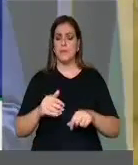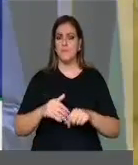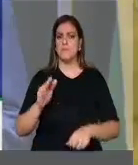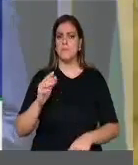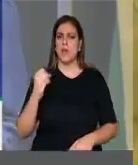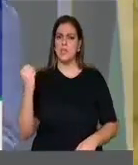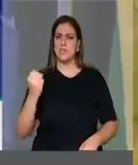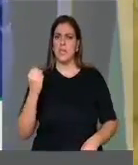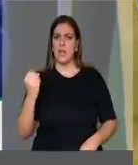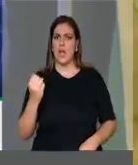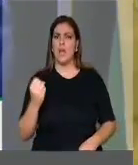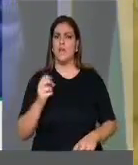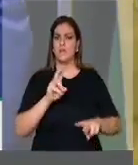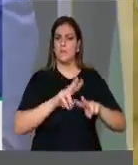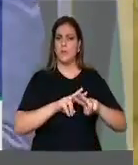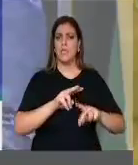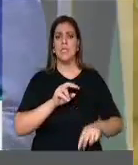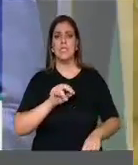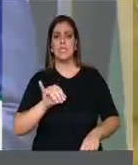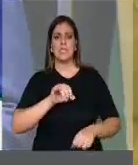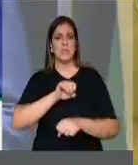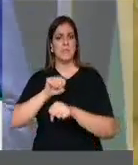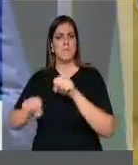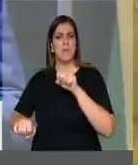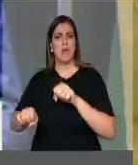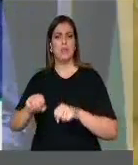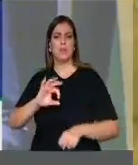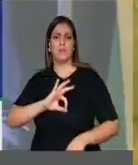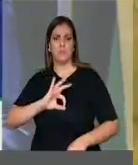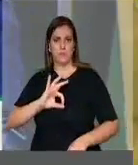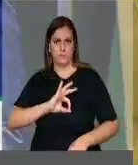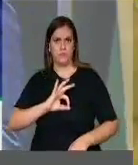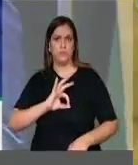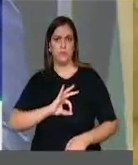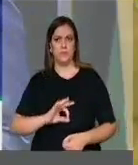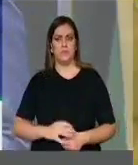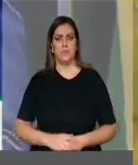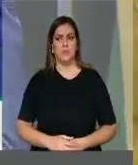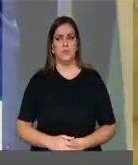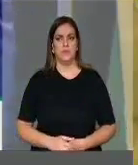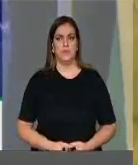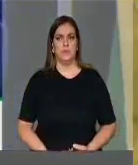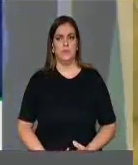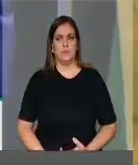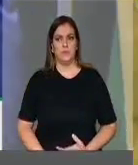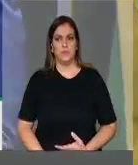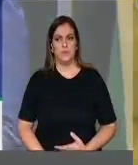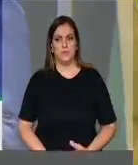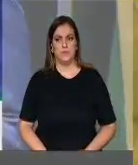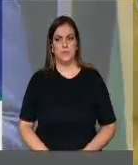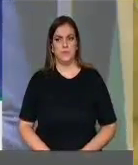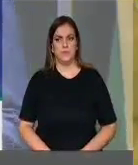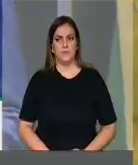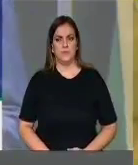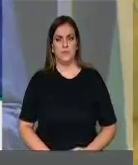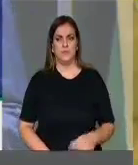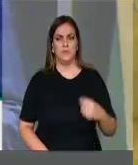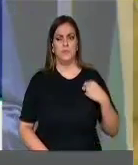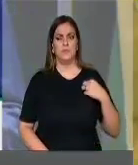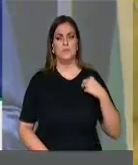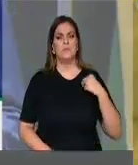morte de policiais assassinados. Aquele que cometer o crime não mais terá a sua